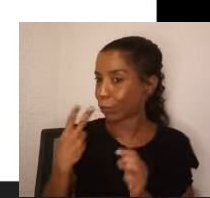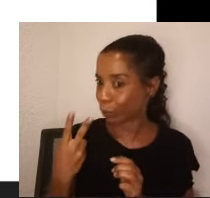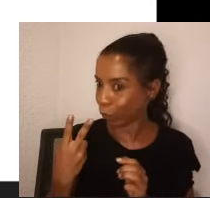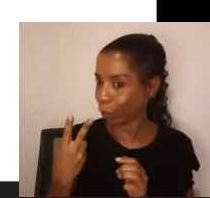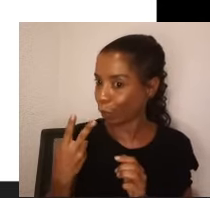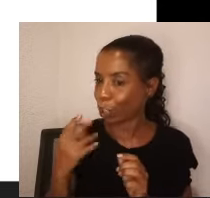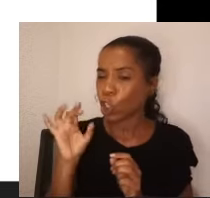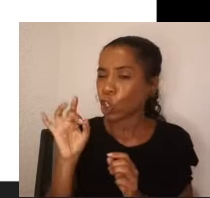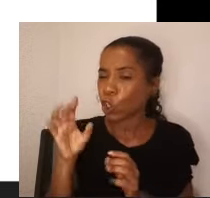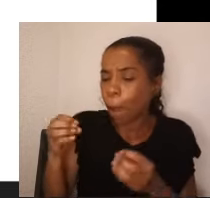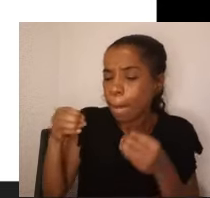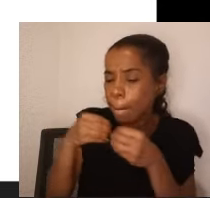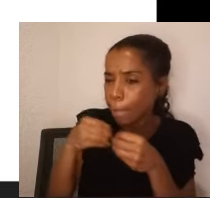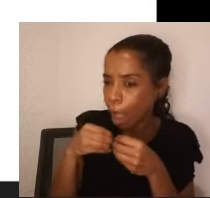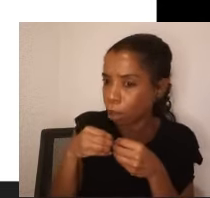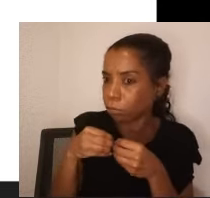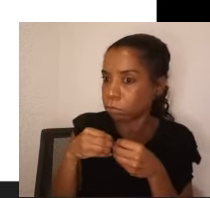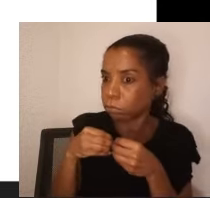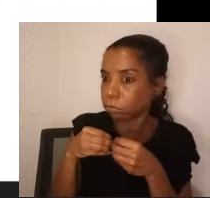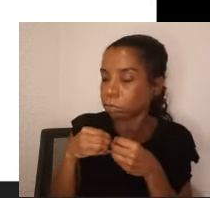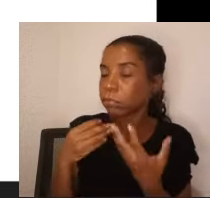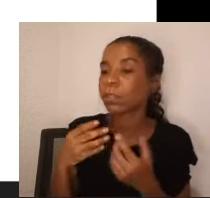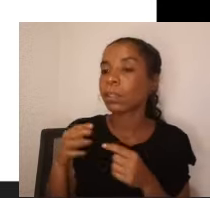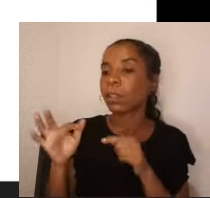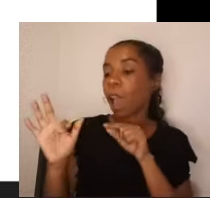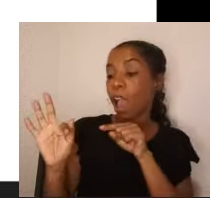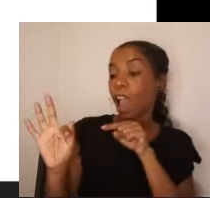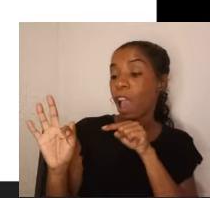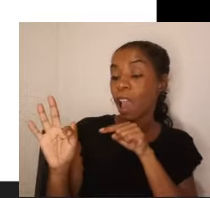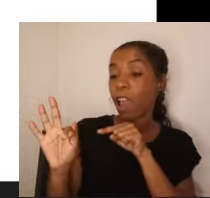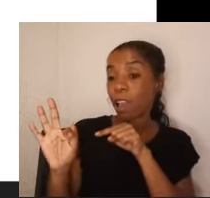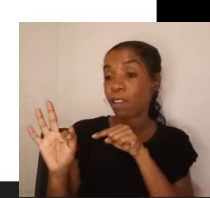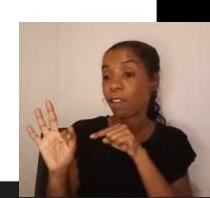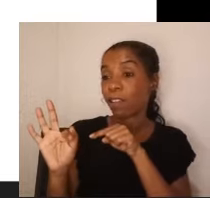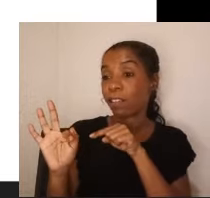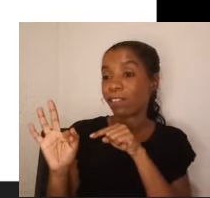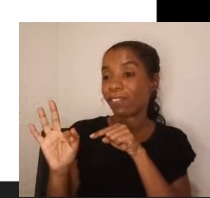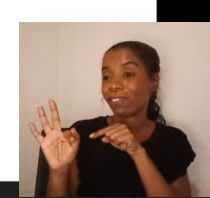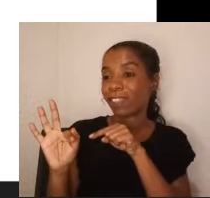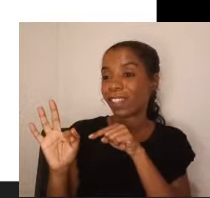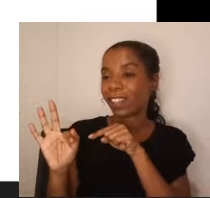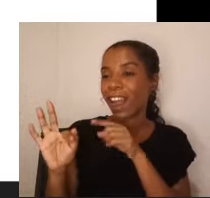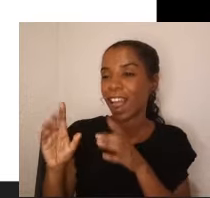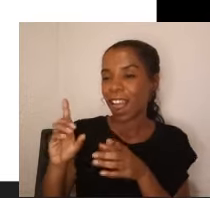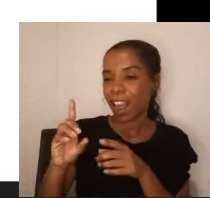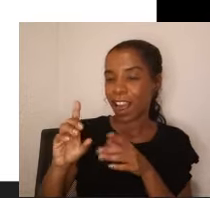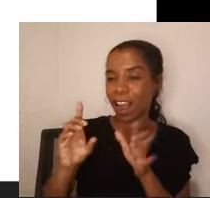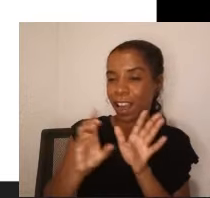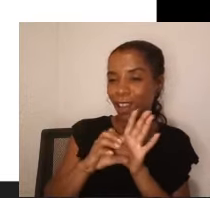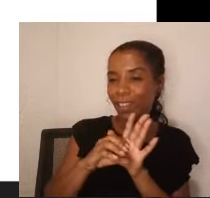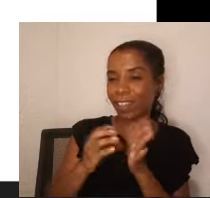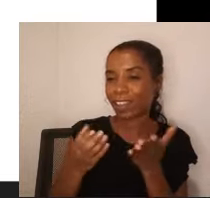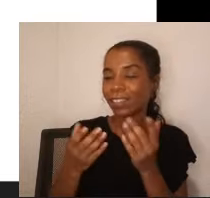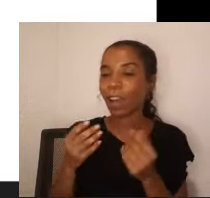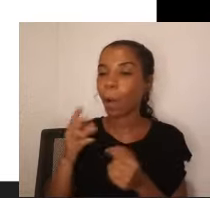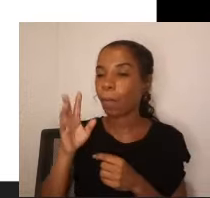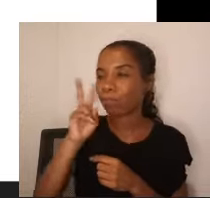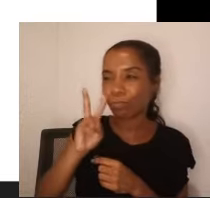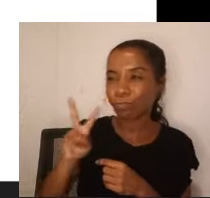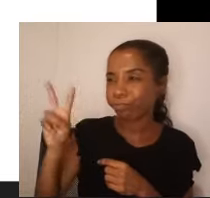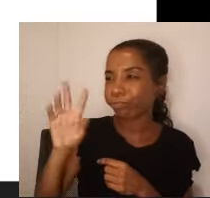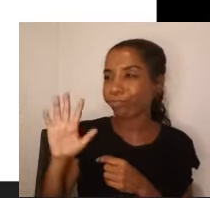pela maneira como a f é definida, a gente acaba fazendo aparecer esta função polinomial